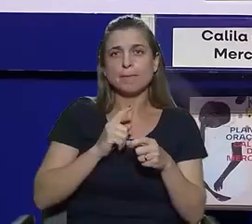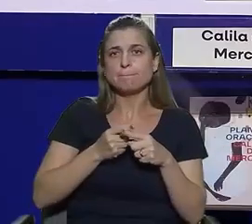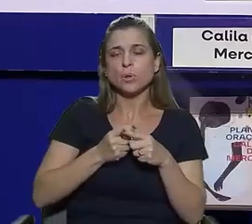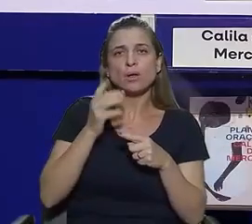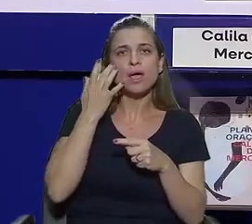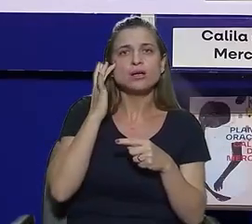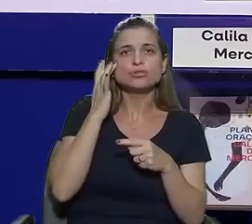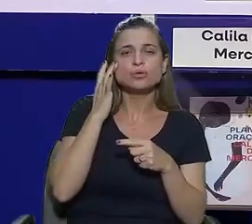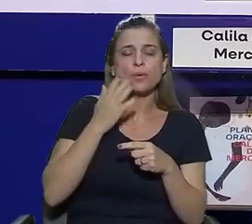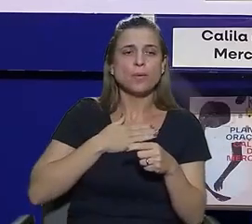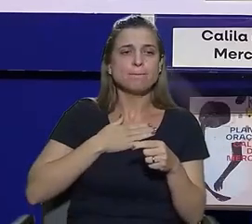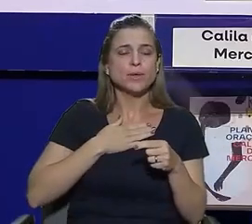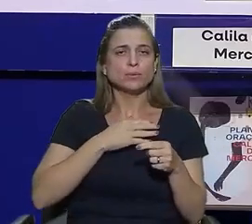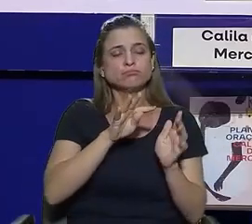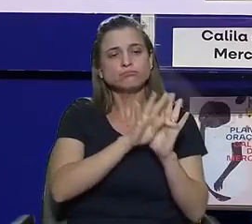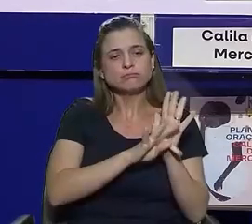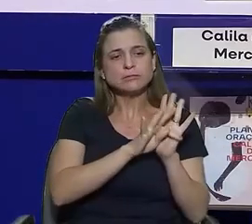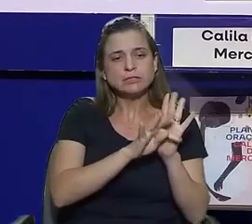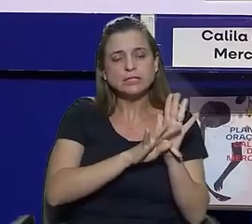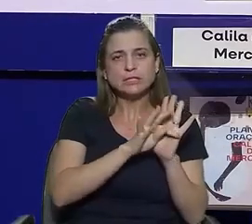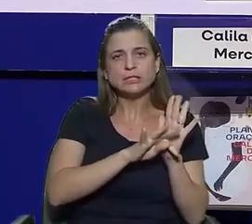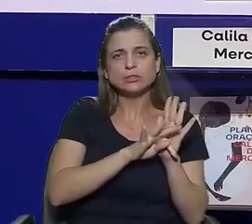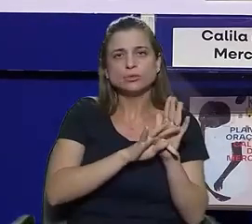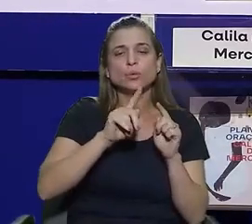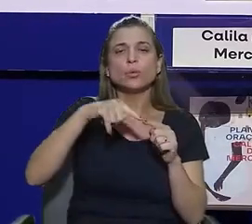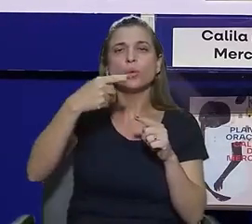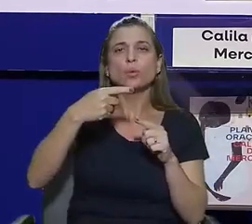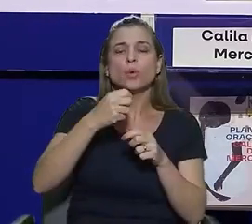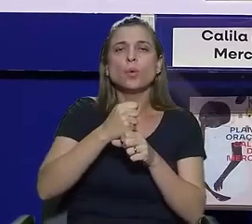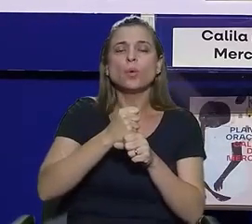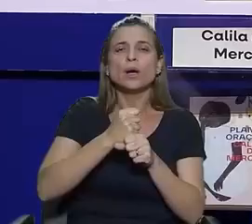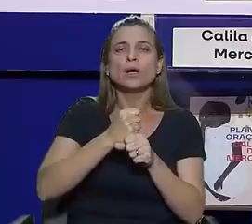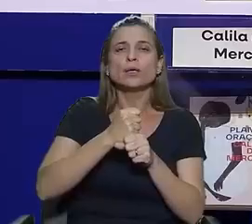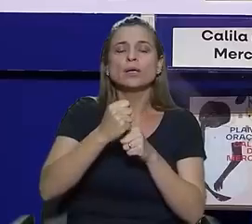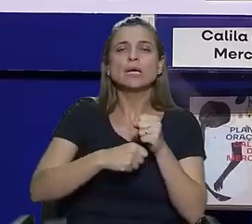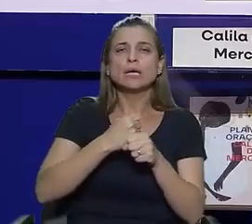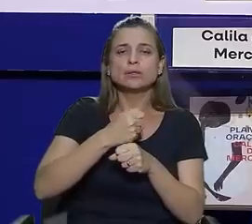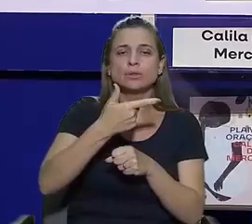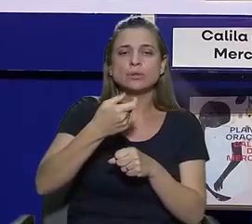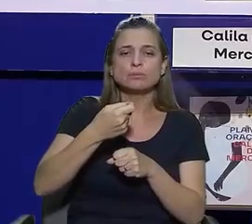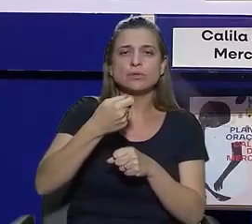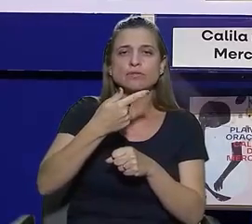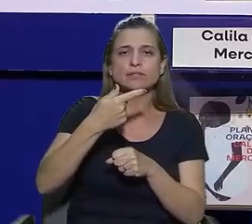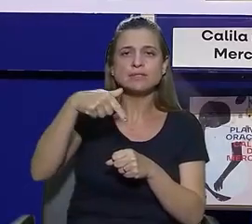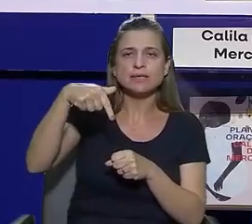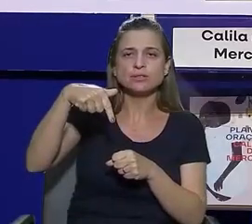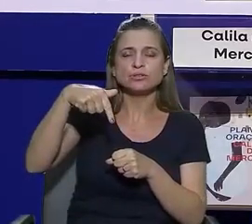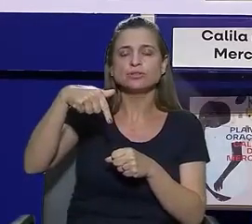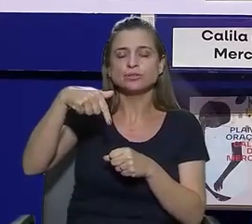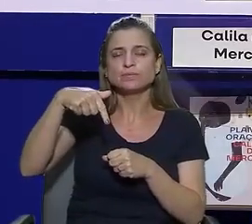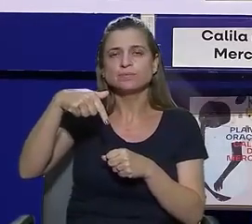uma musicalidade, estou fazendo um libreto para uma ópera, para 2027 a ópera, mas tem que ficar pronta agora para fazer a canção.